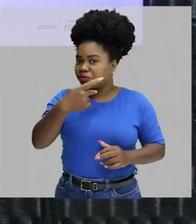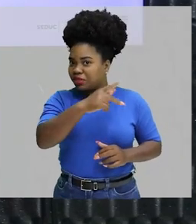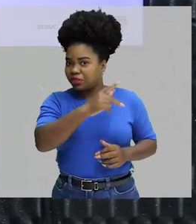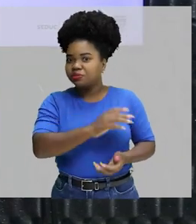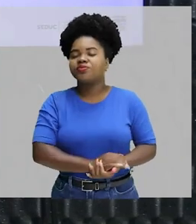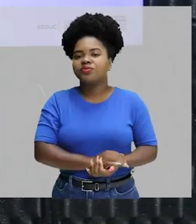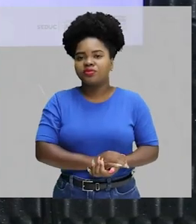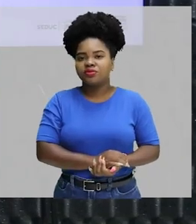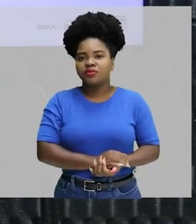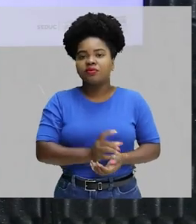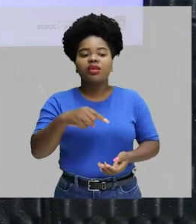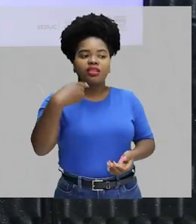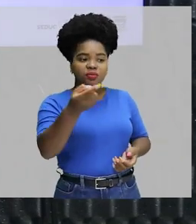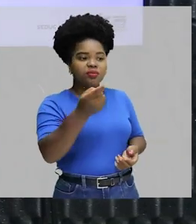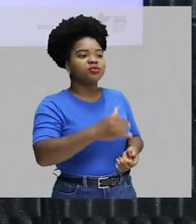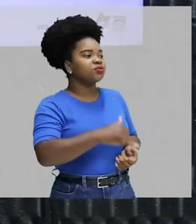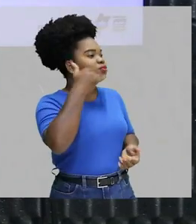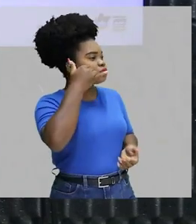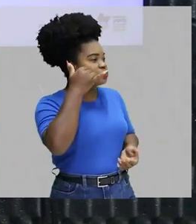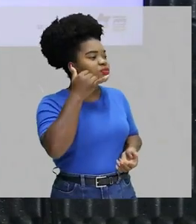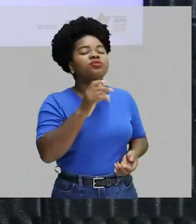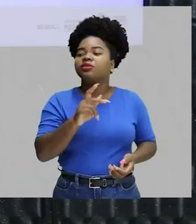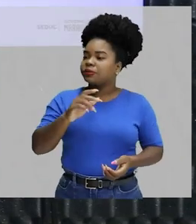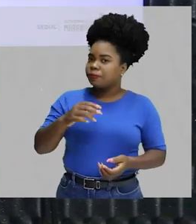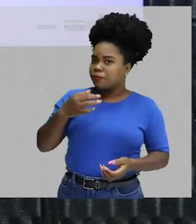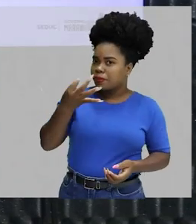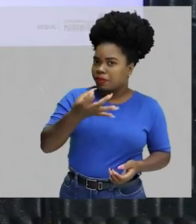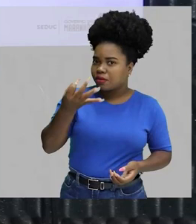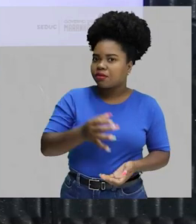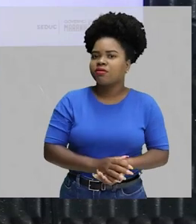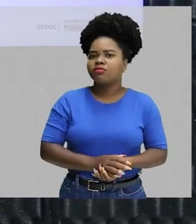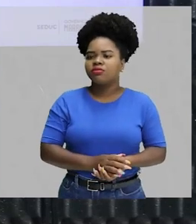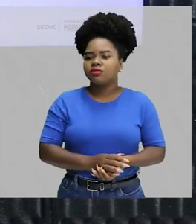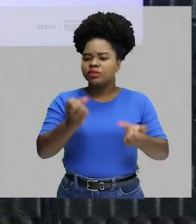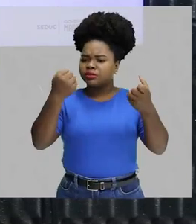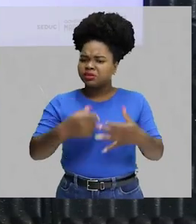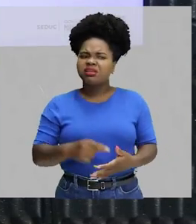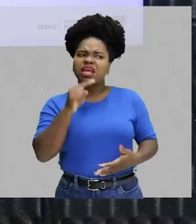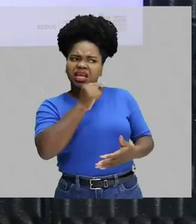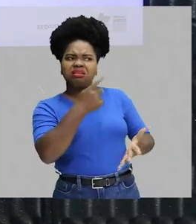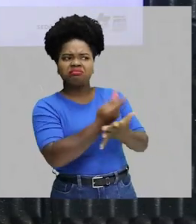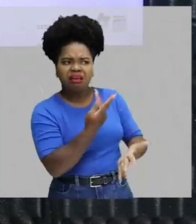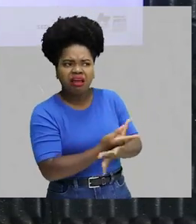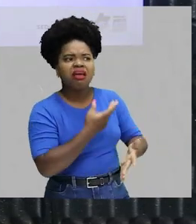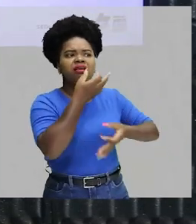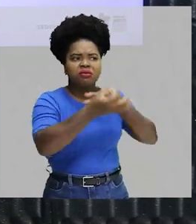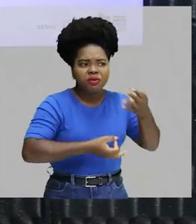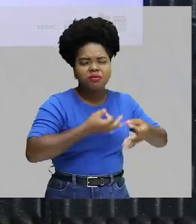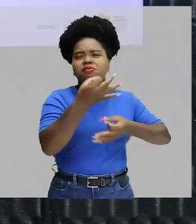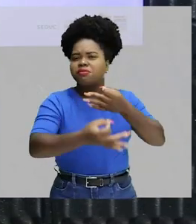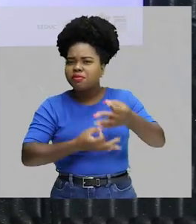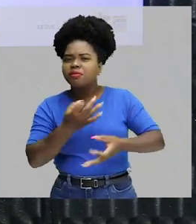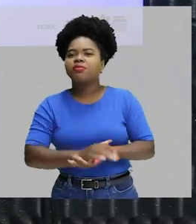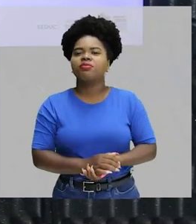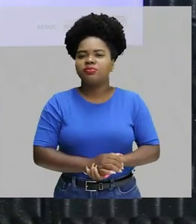outro falando que a opinião do outro cara tá errada mas ele fala assim de uma forma tão educada de uma forma assim tão